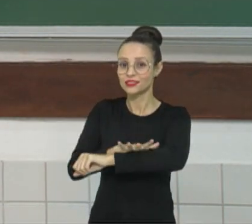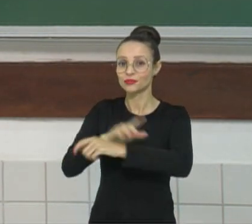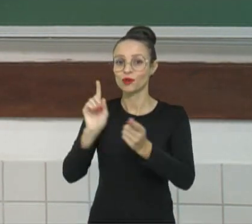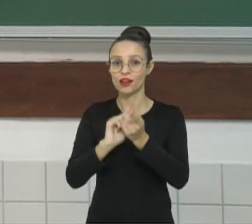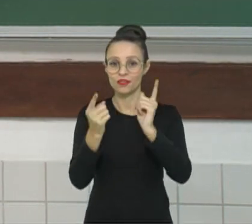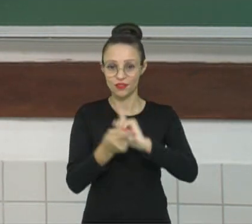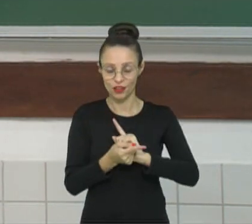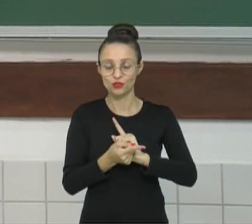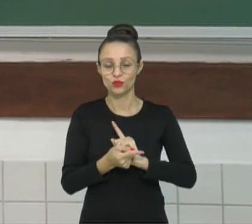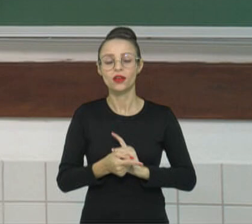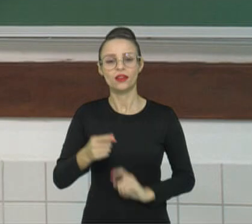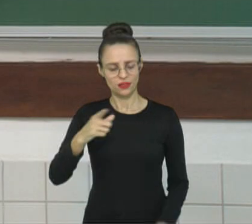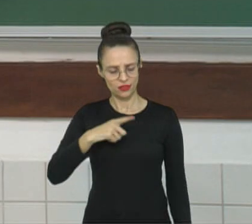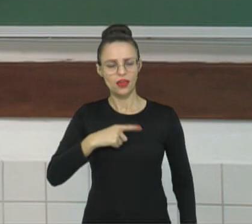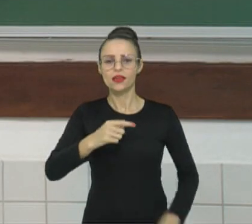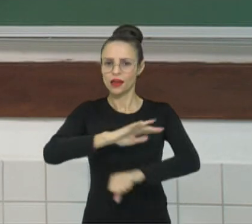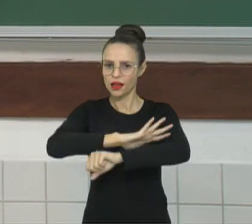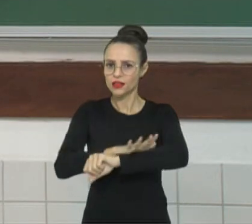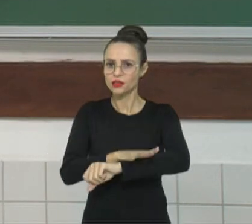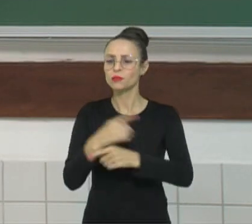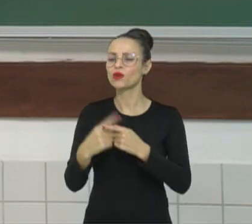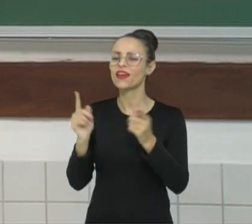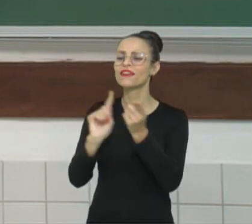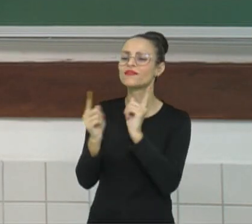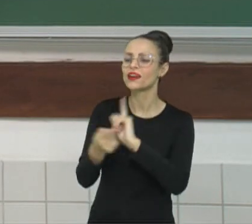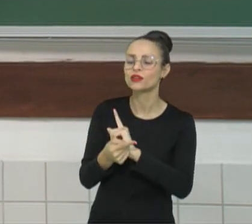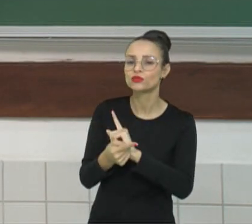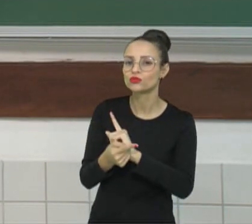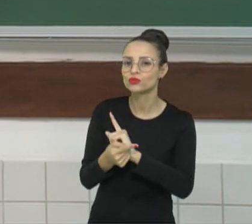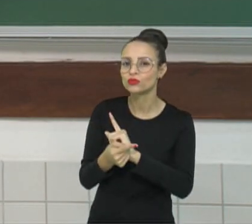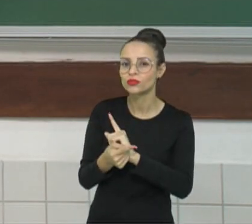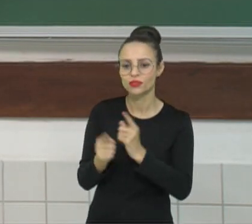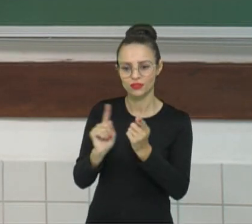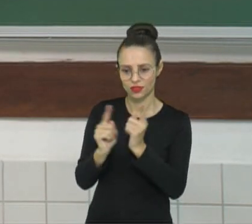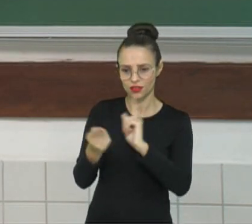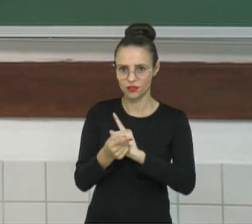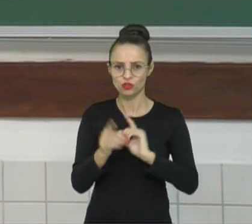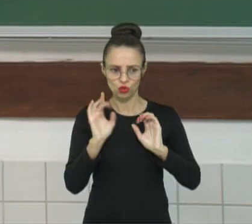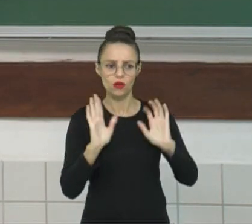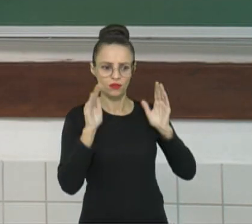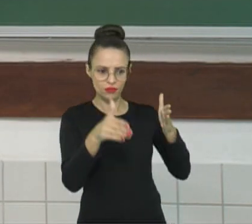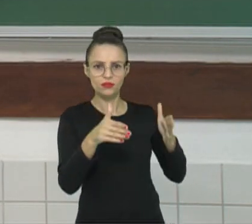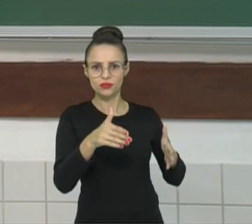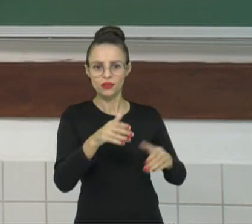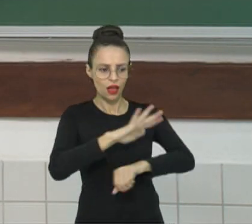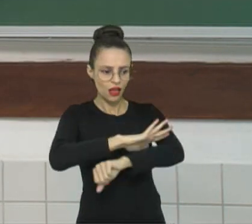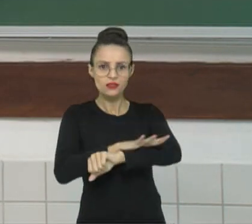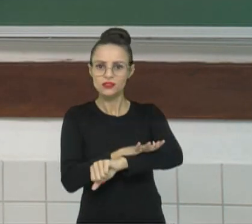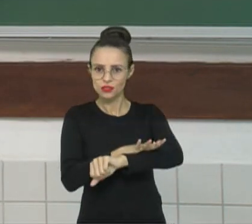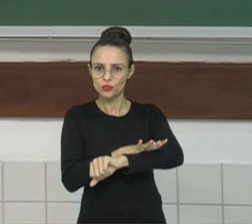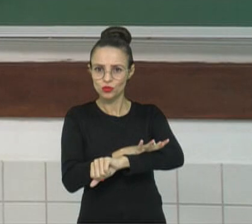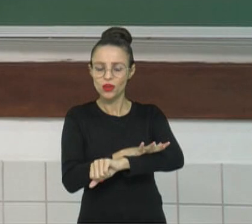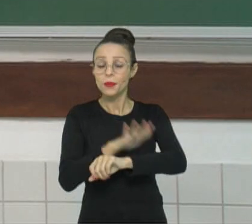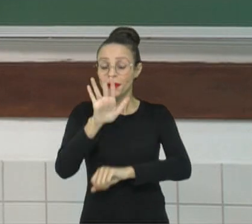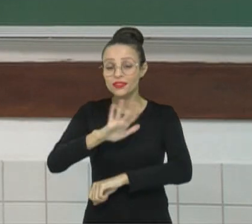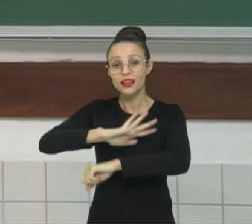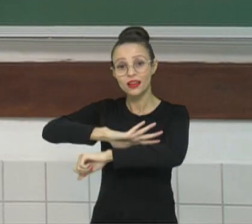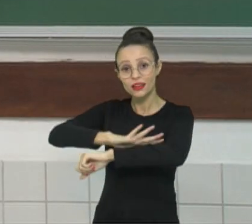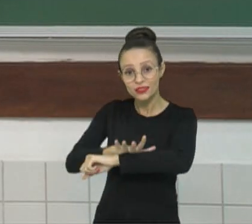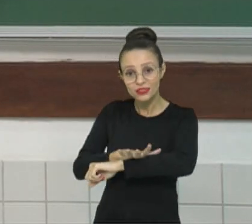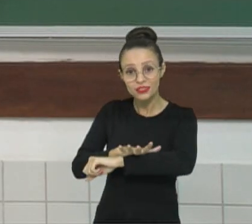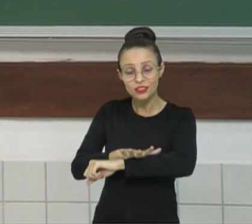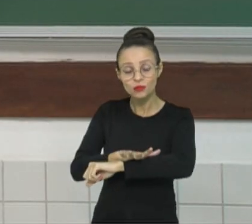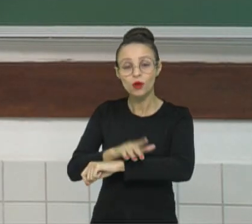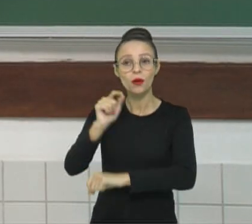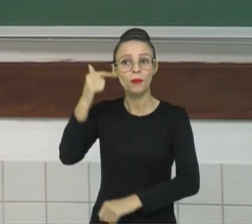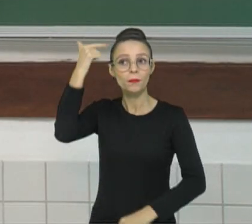Então, existe o racismo, mas por que ele é reverso? Se ele não fosse reverso, ele seria somente racismo. Mas quando você fala em racismo,